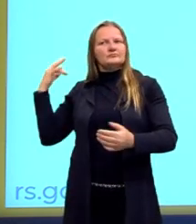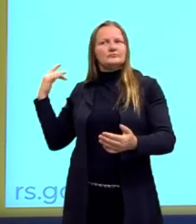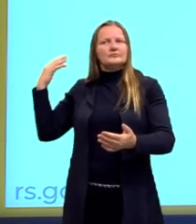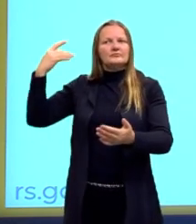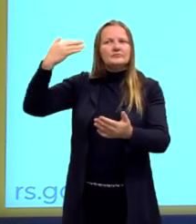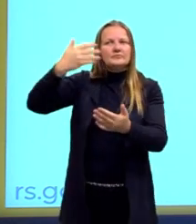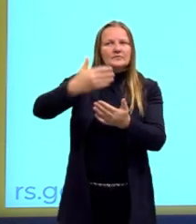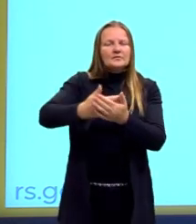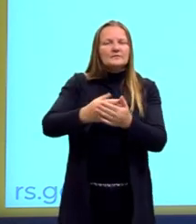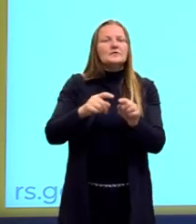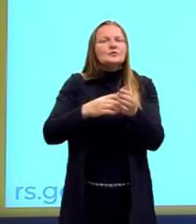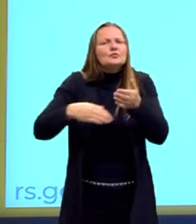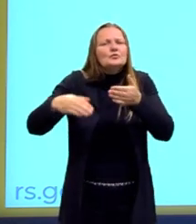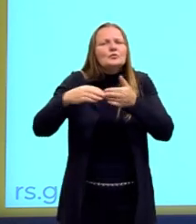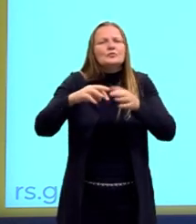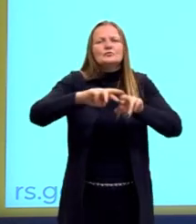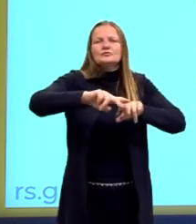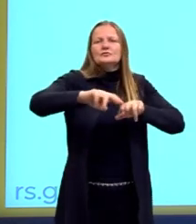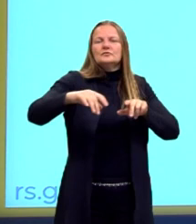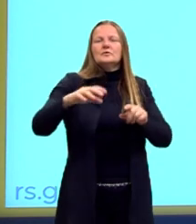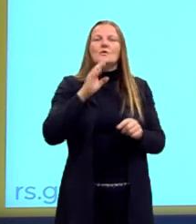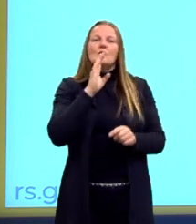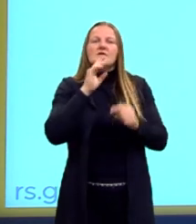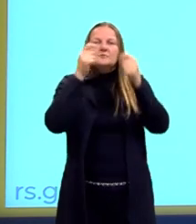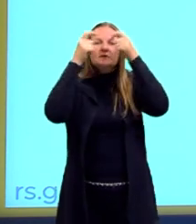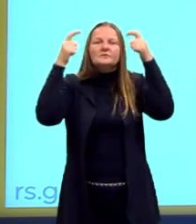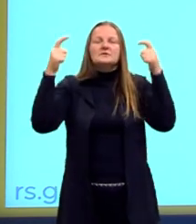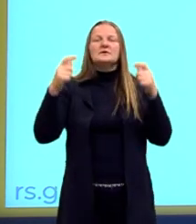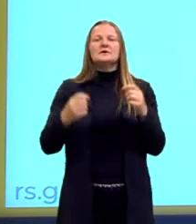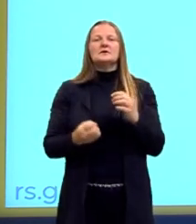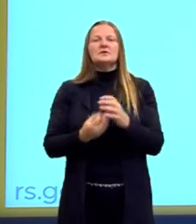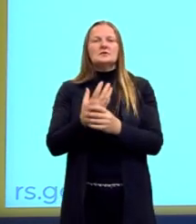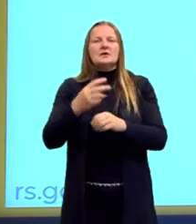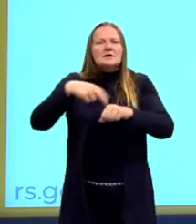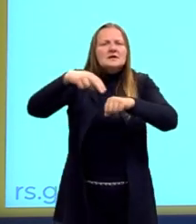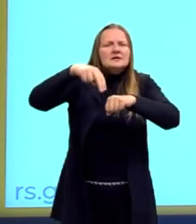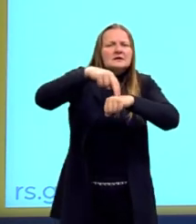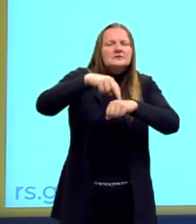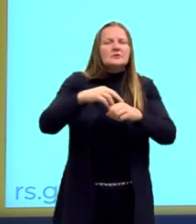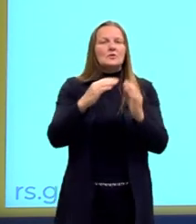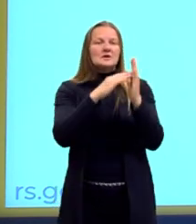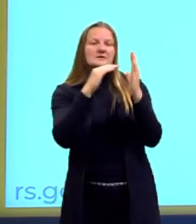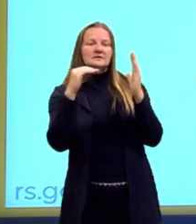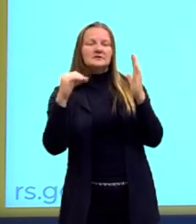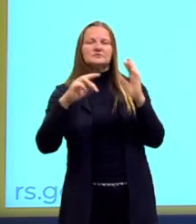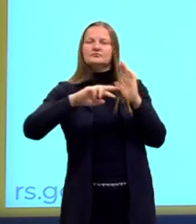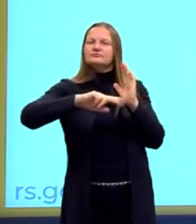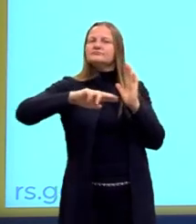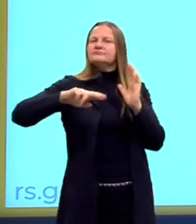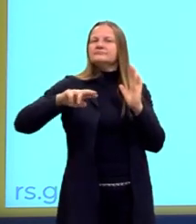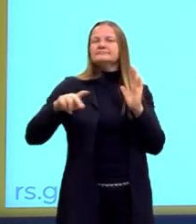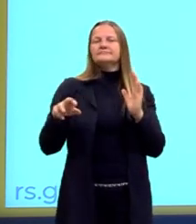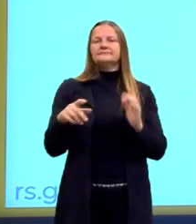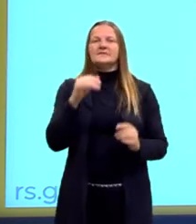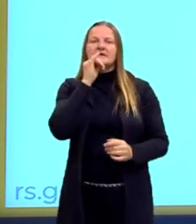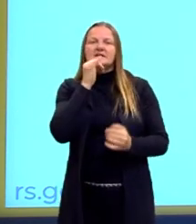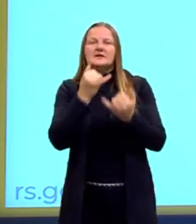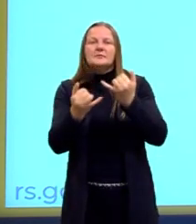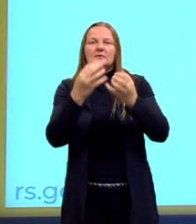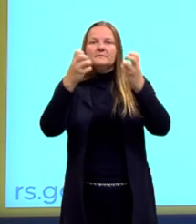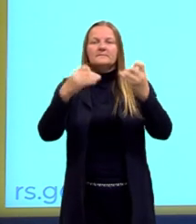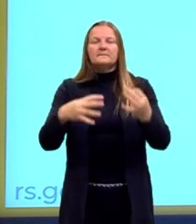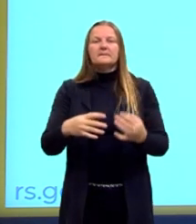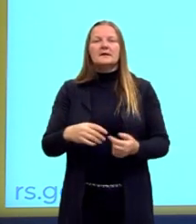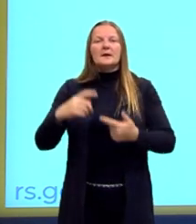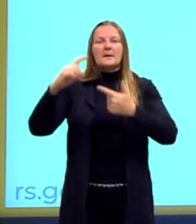as áreas do nosso conhecimento né seja ele no processo de integração racional ou estético etc e tal né Nós temos por exemplo o